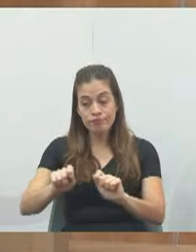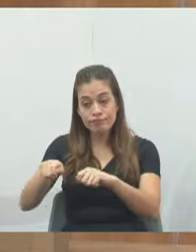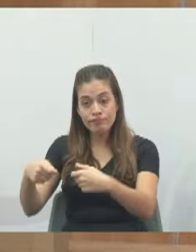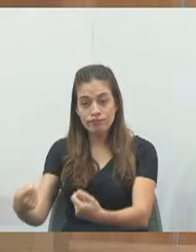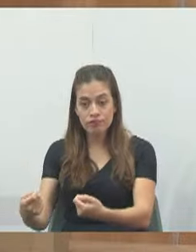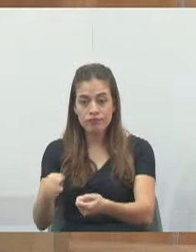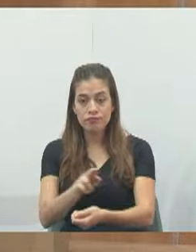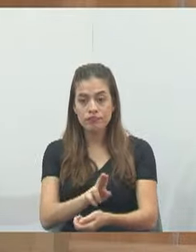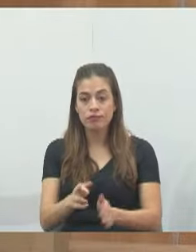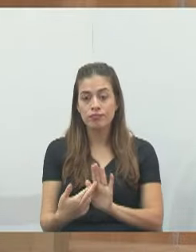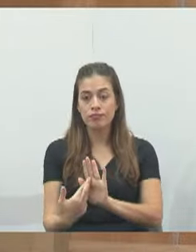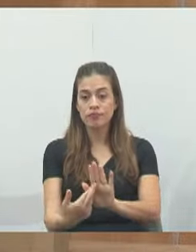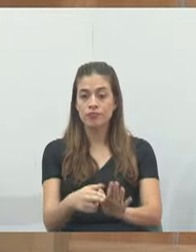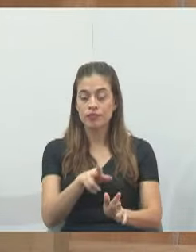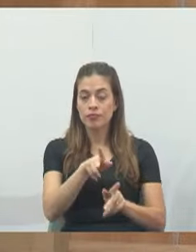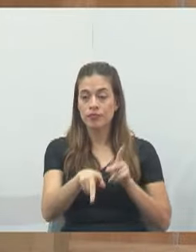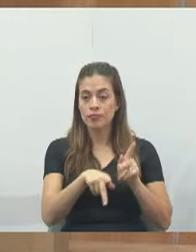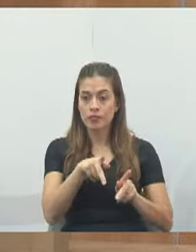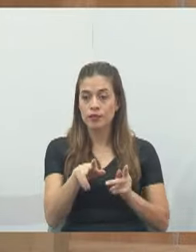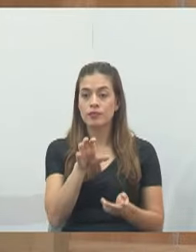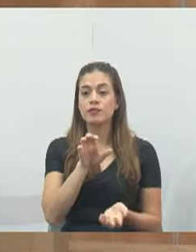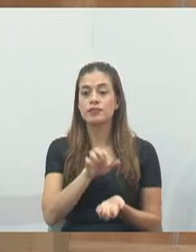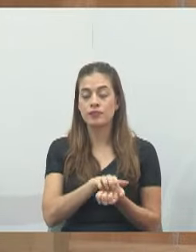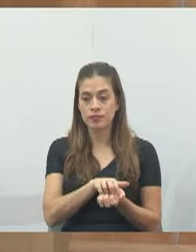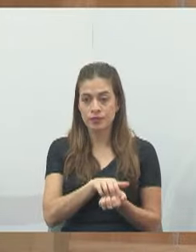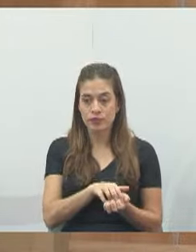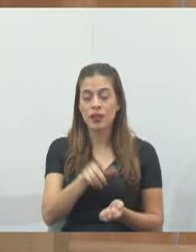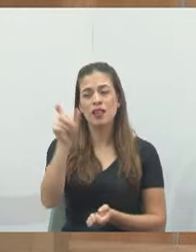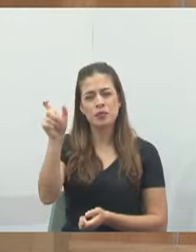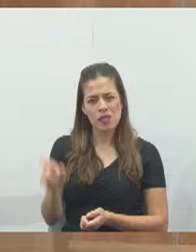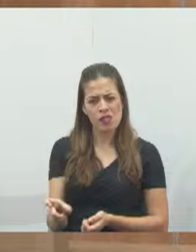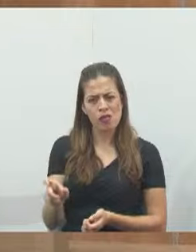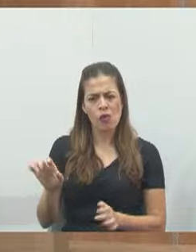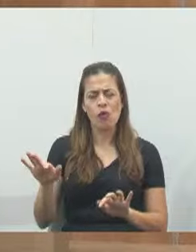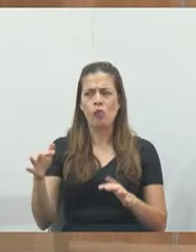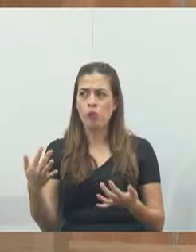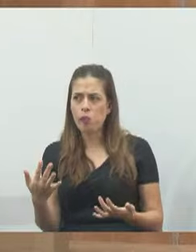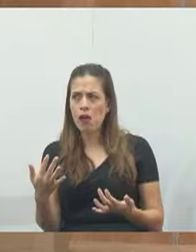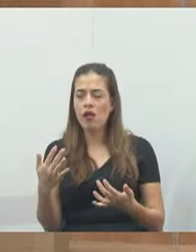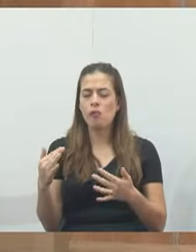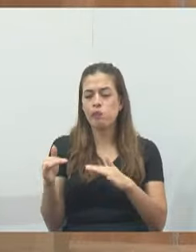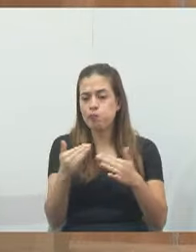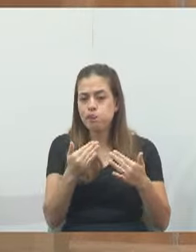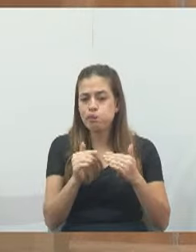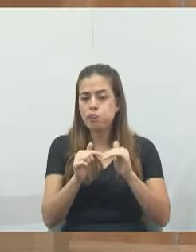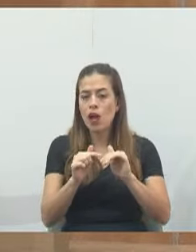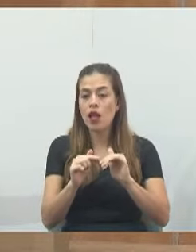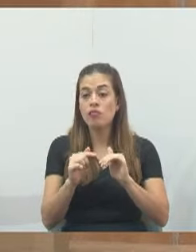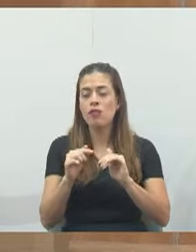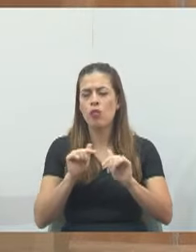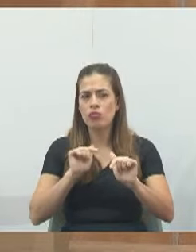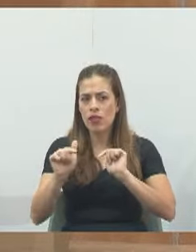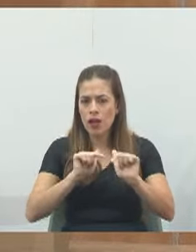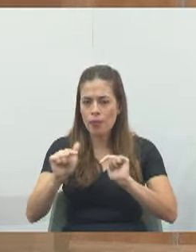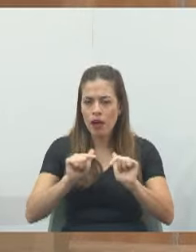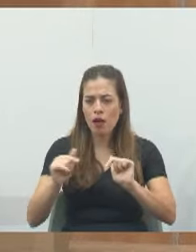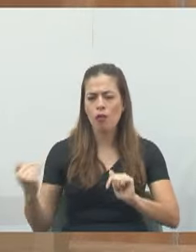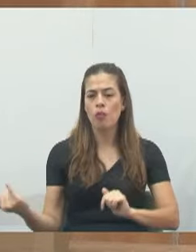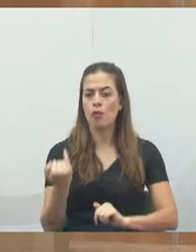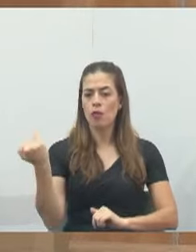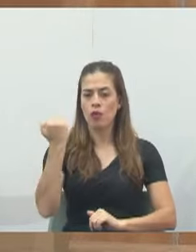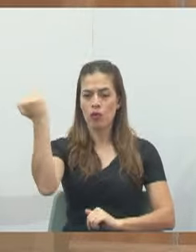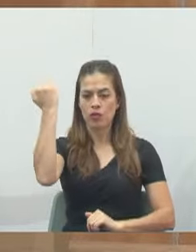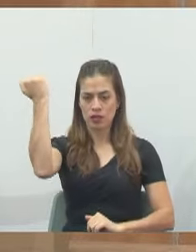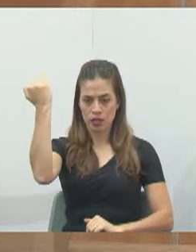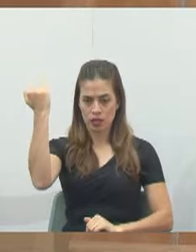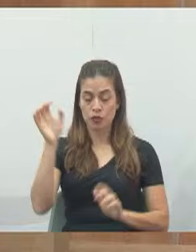em nome do povo jacareense para as pessoas que tenham, de forma direta ou indireta, prestado serviços relevantes